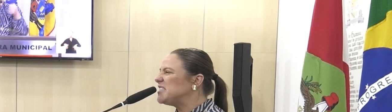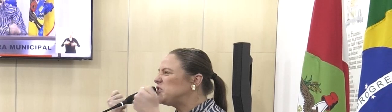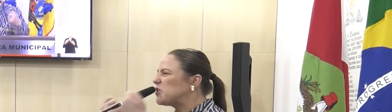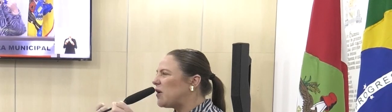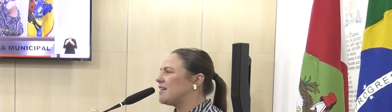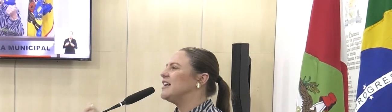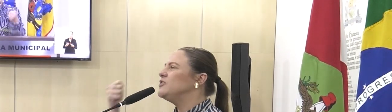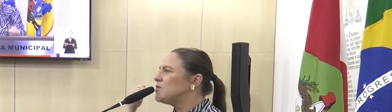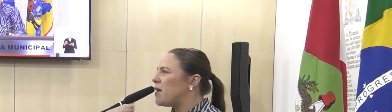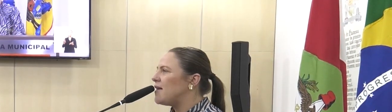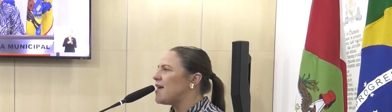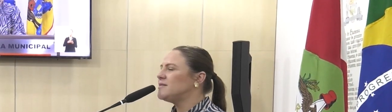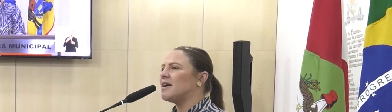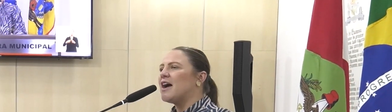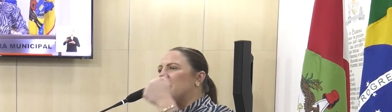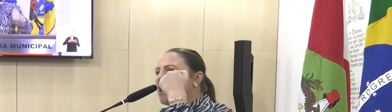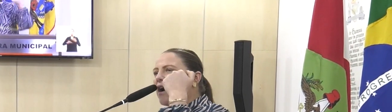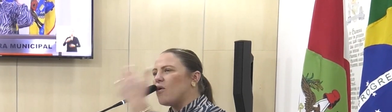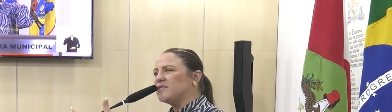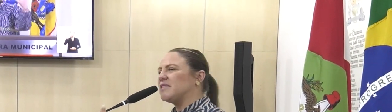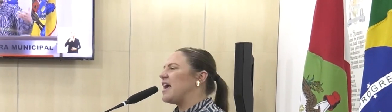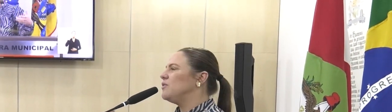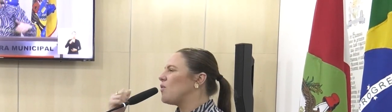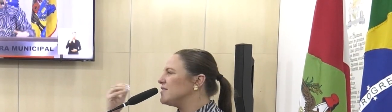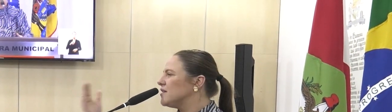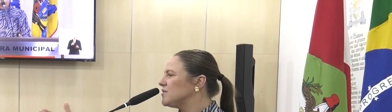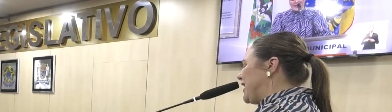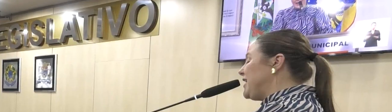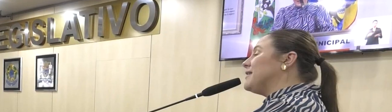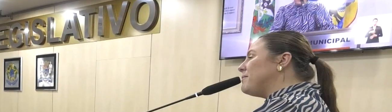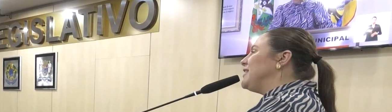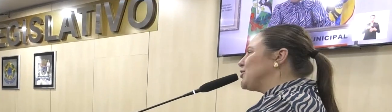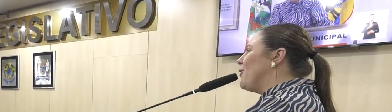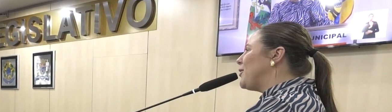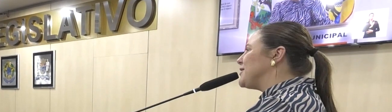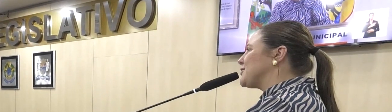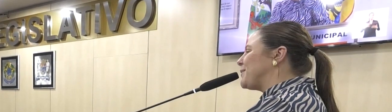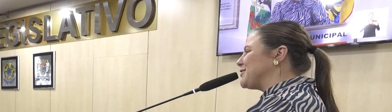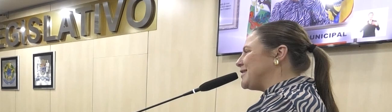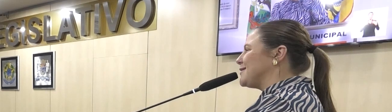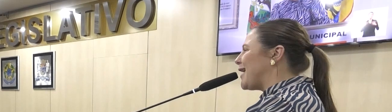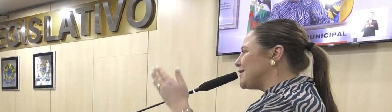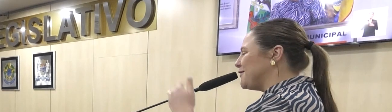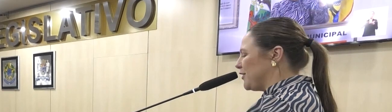para reconhecer a pessoa com fibromialgia como pessoa com deficiência,